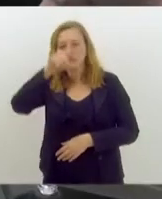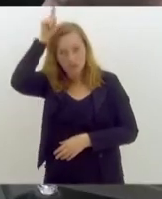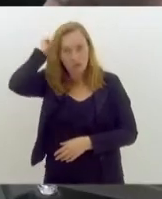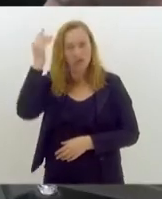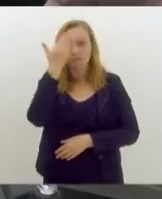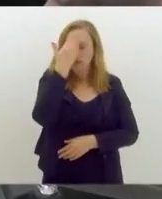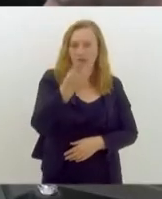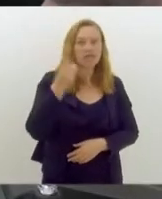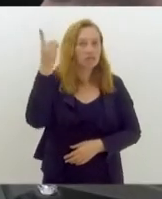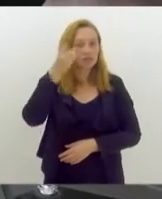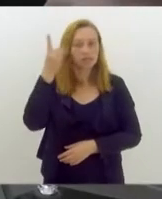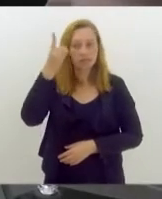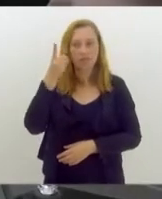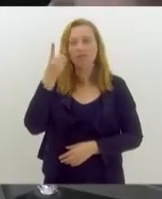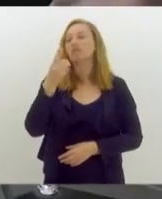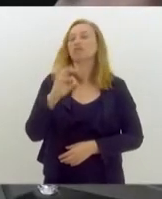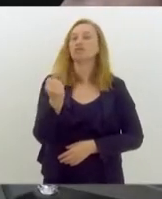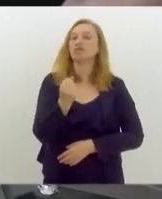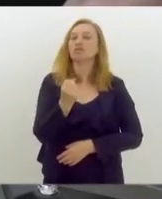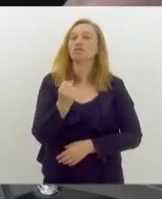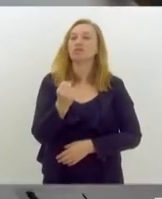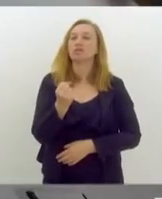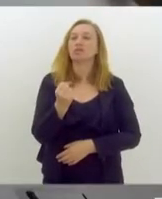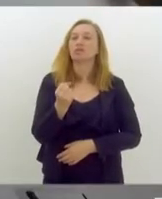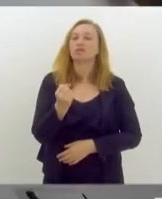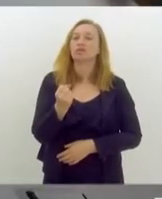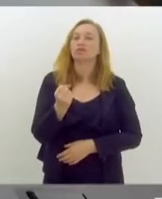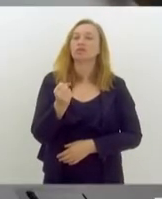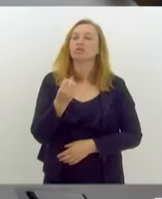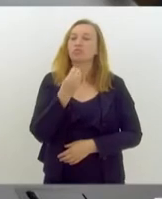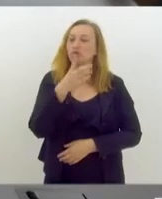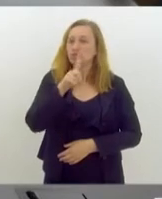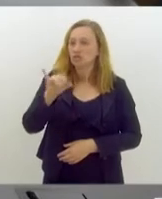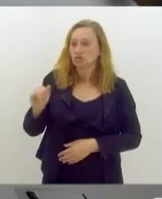Nossa vice-presidente deputada Marta Rocha